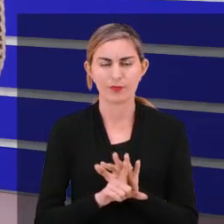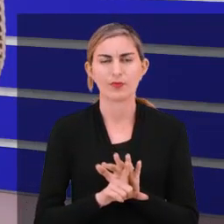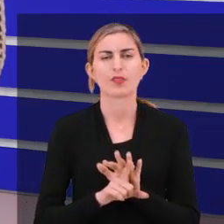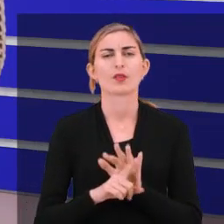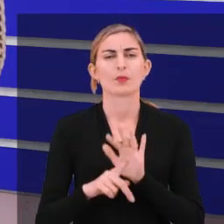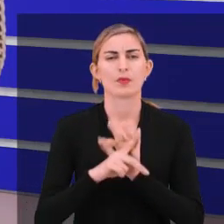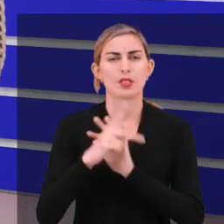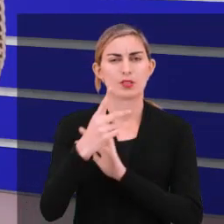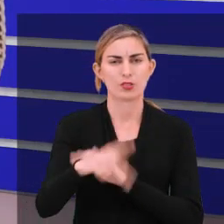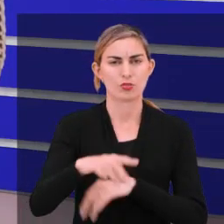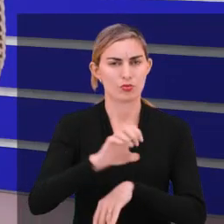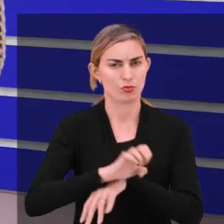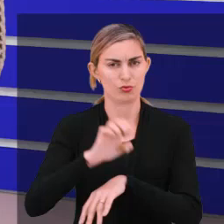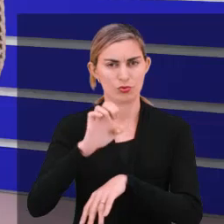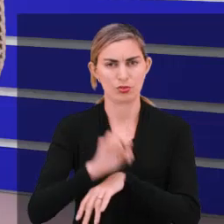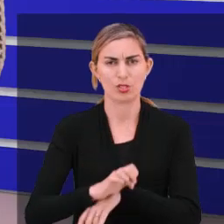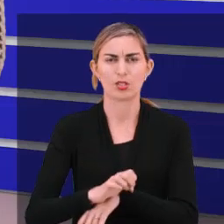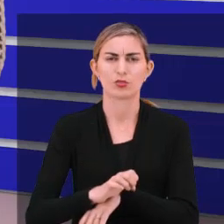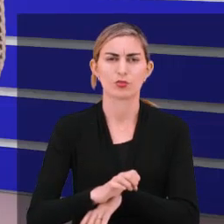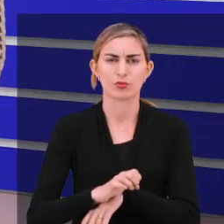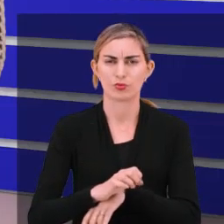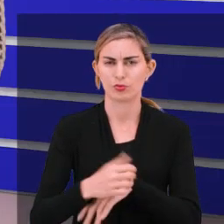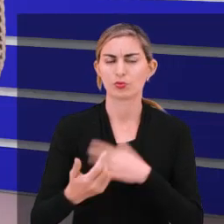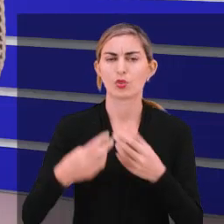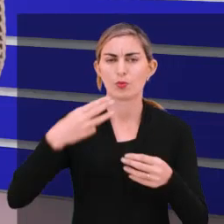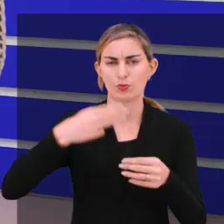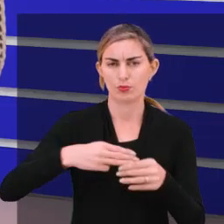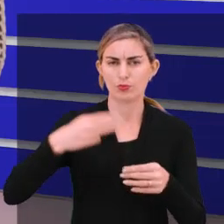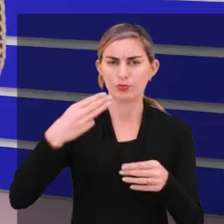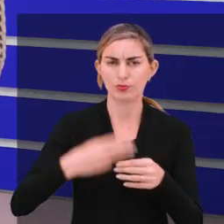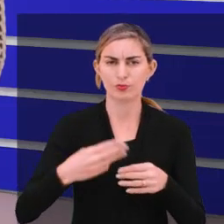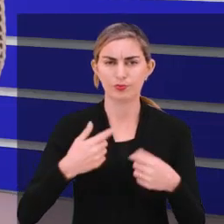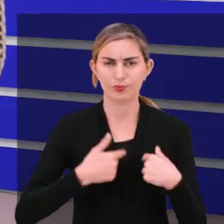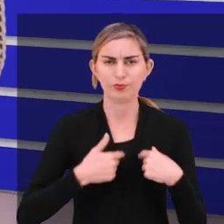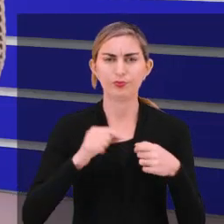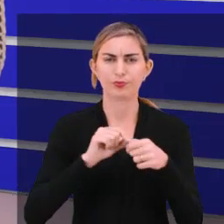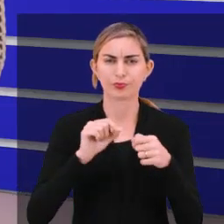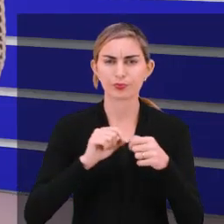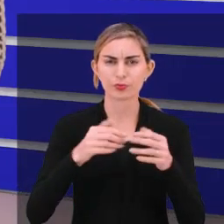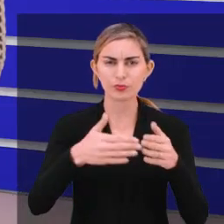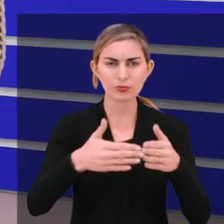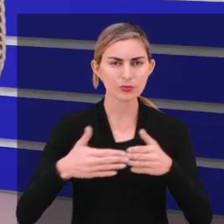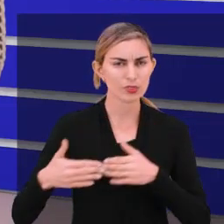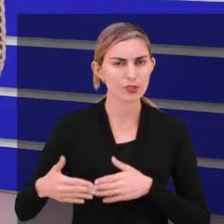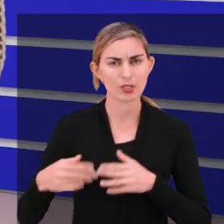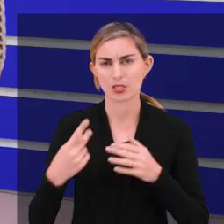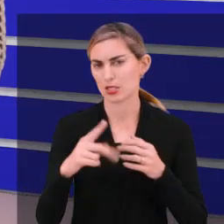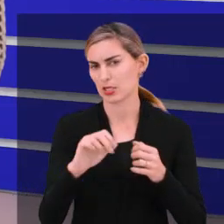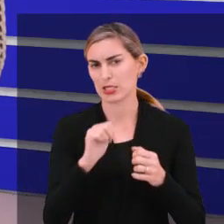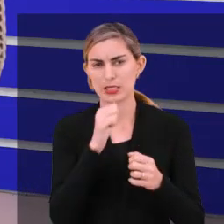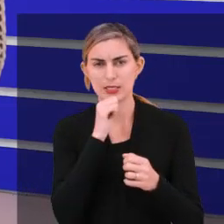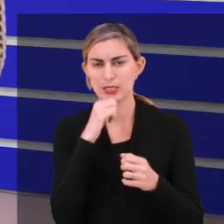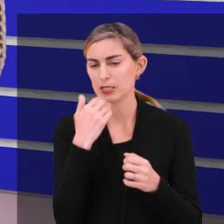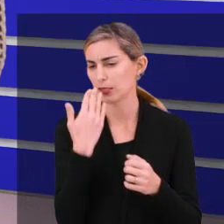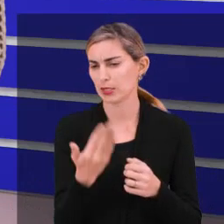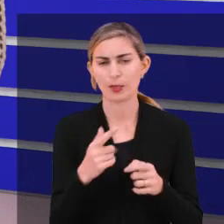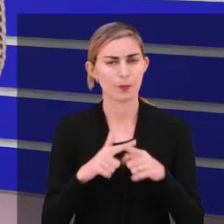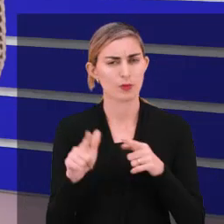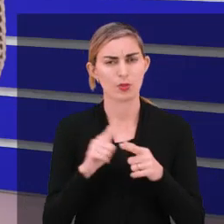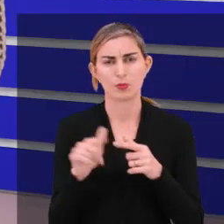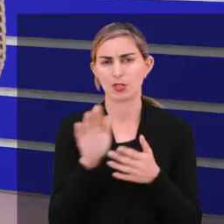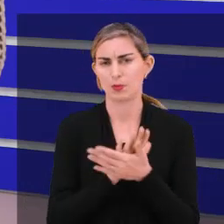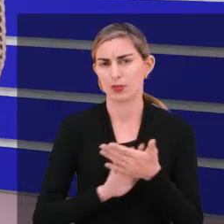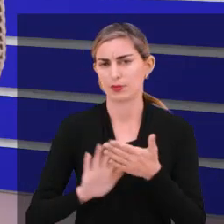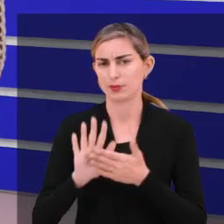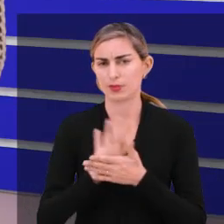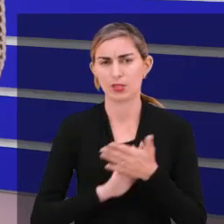que compete ao estado, né, e ao município, eu faria o afastamento dela sem problema